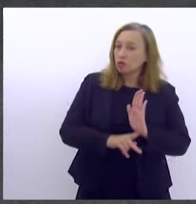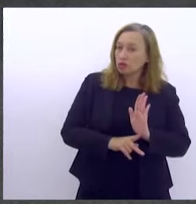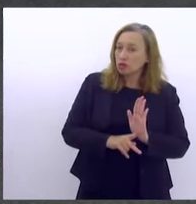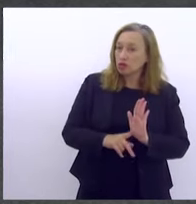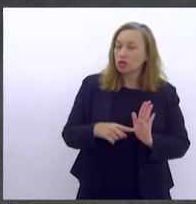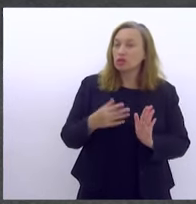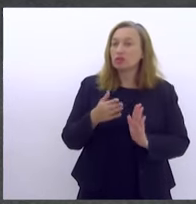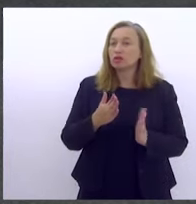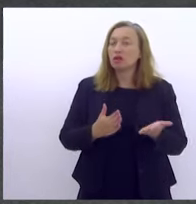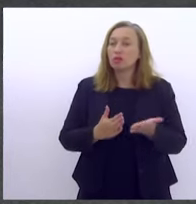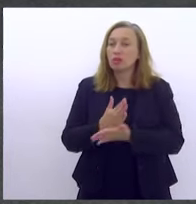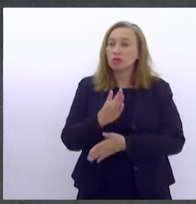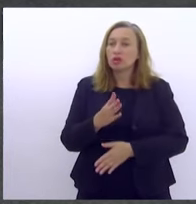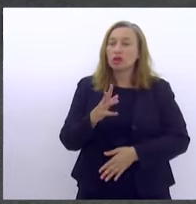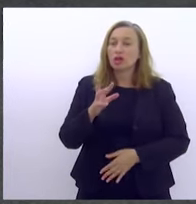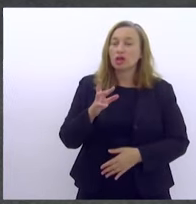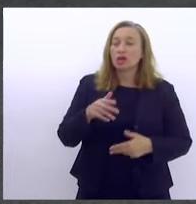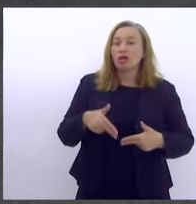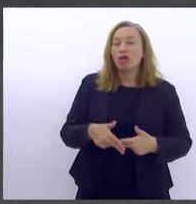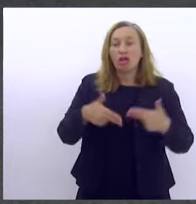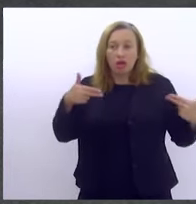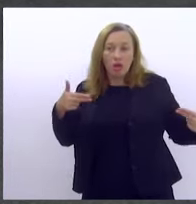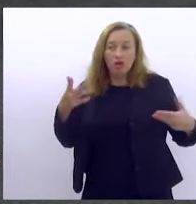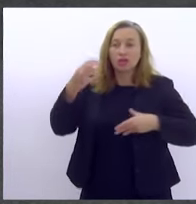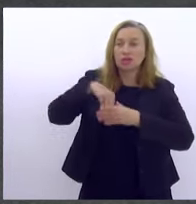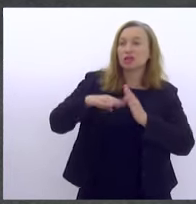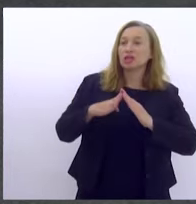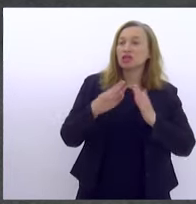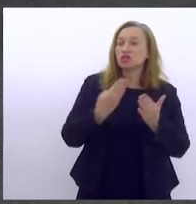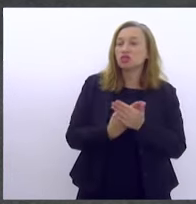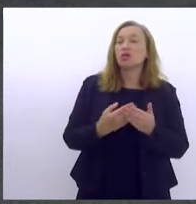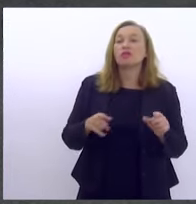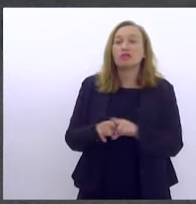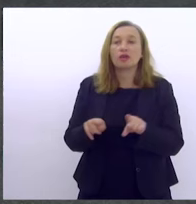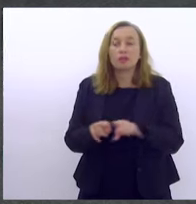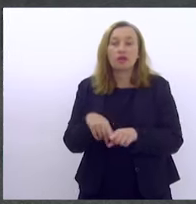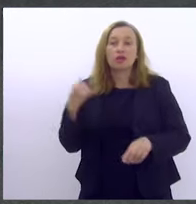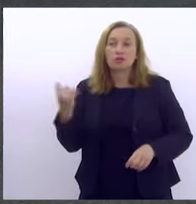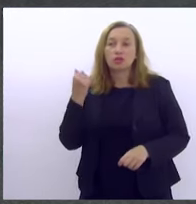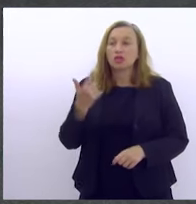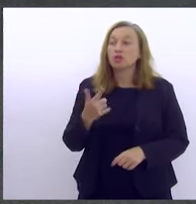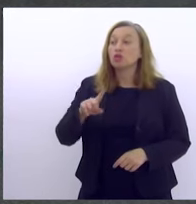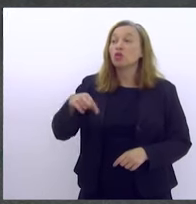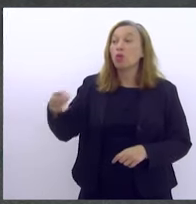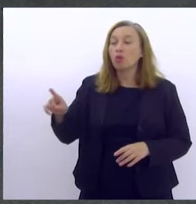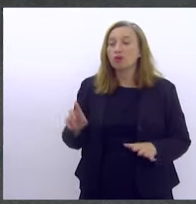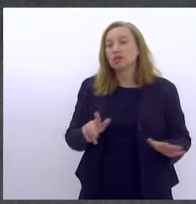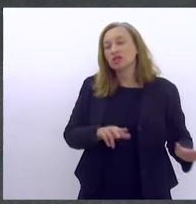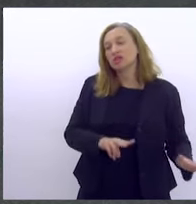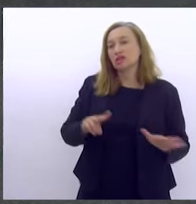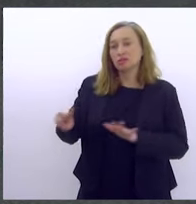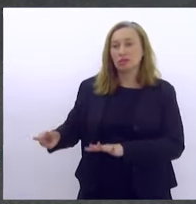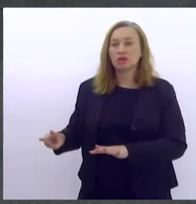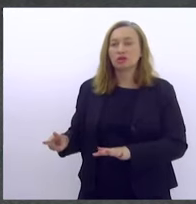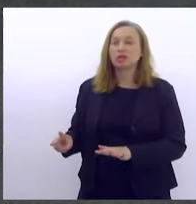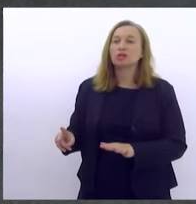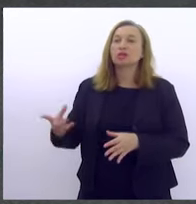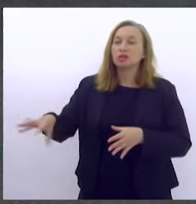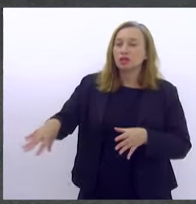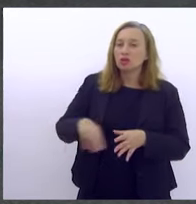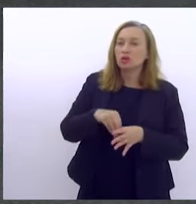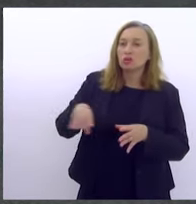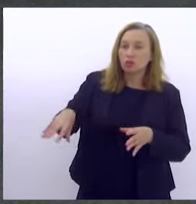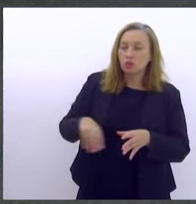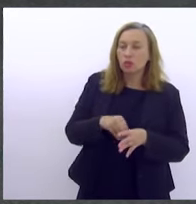aprovamos recentemente do hip-hop nas escolas também é isso, e outras semanas que buscamos incluir no